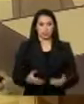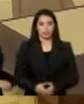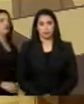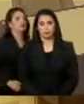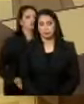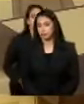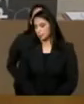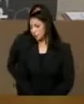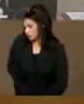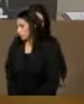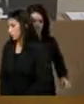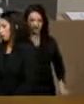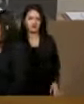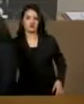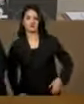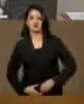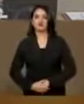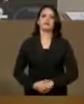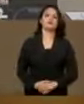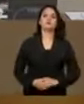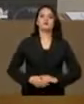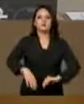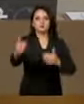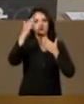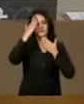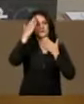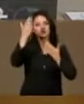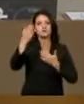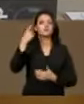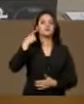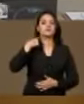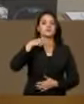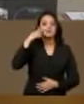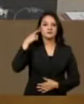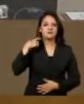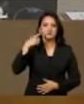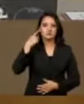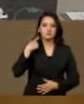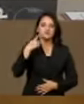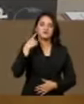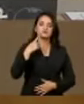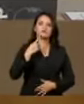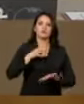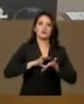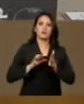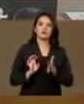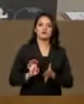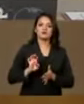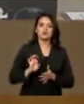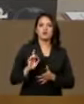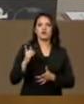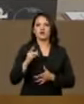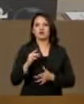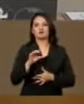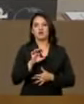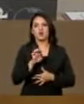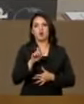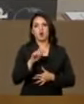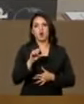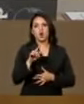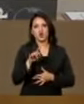Agradeço aos advogados do antigo Partido Ecológico Nacional, hoje Patriota, doutores Heráclito Marconi